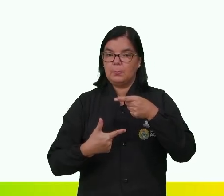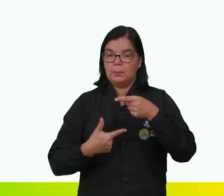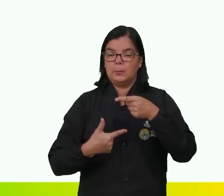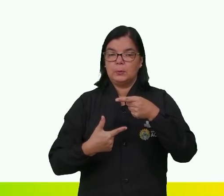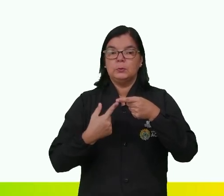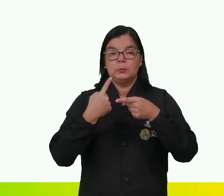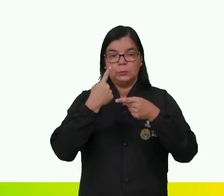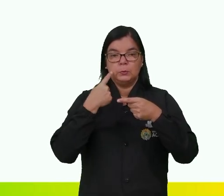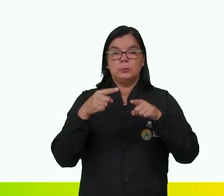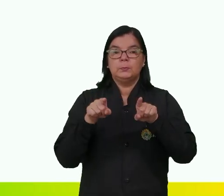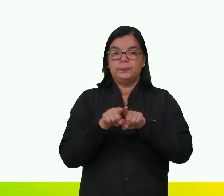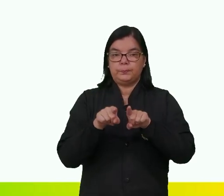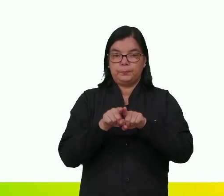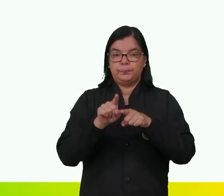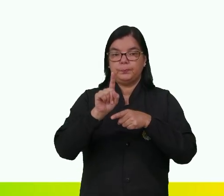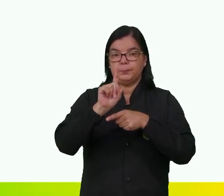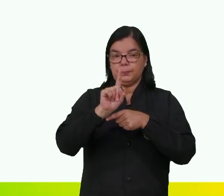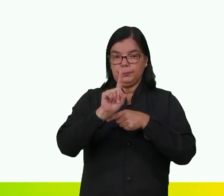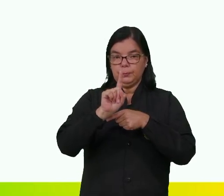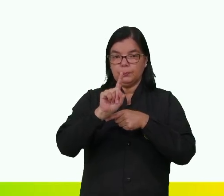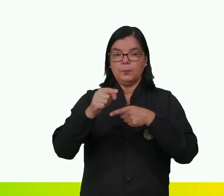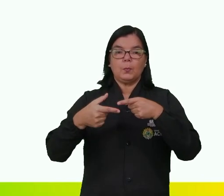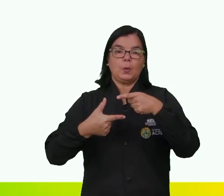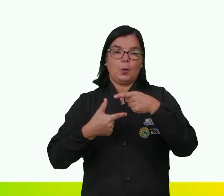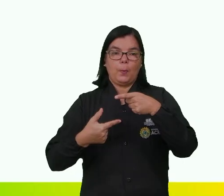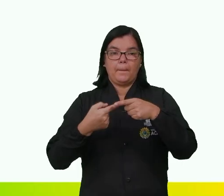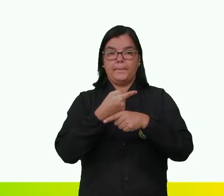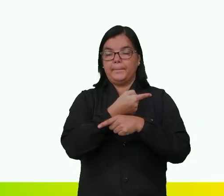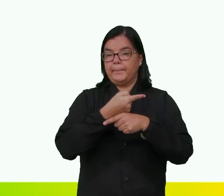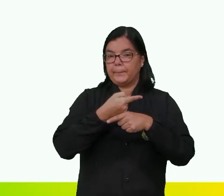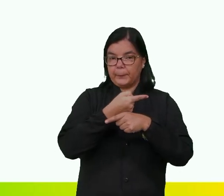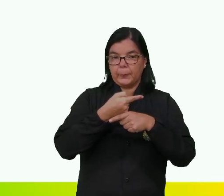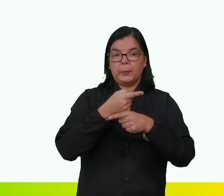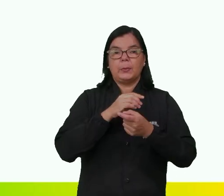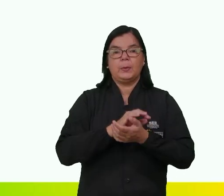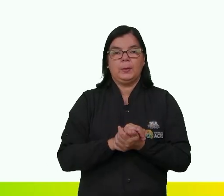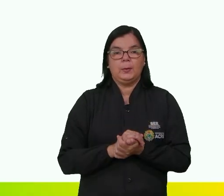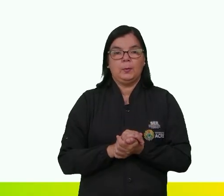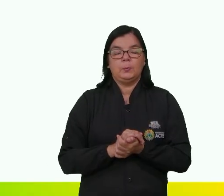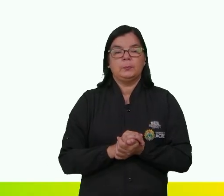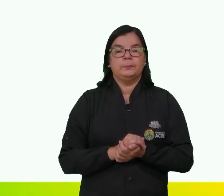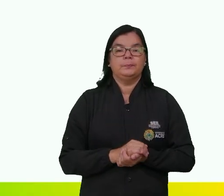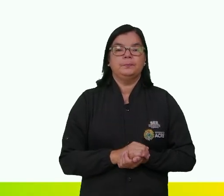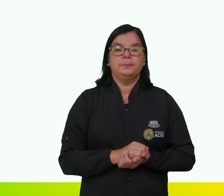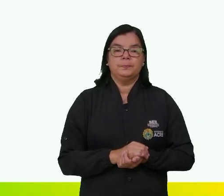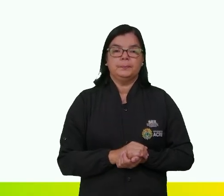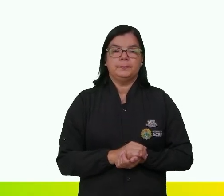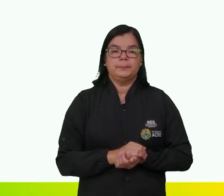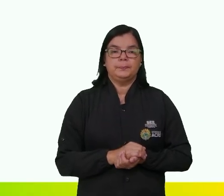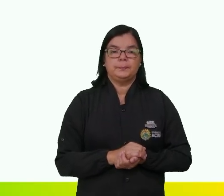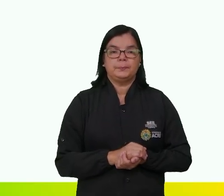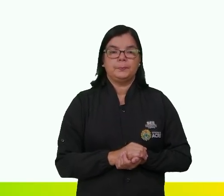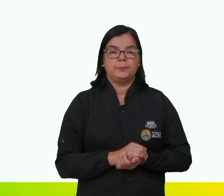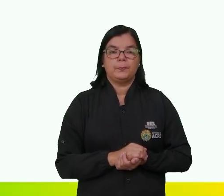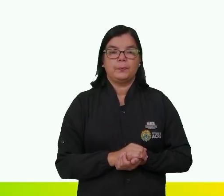pode dizer também que é menos meio. Esse menos aqui pode ficar aqui na frente.